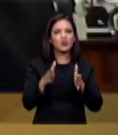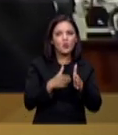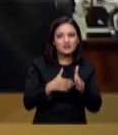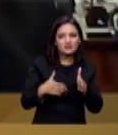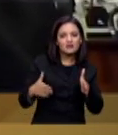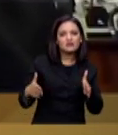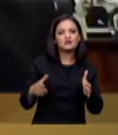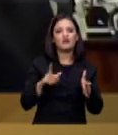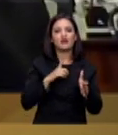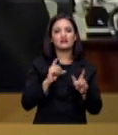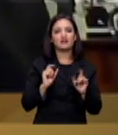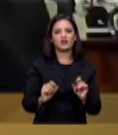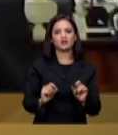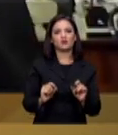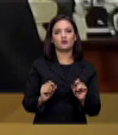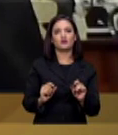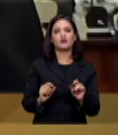uma